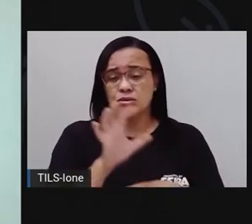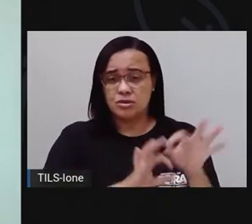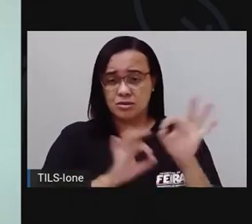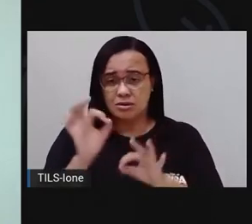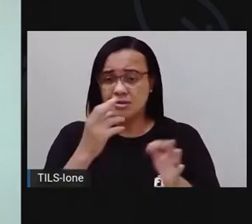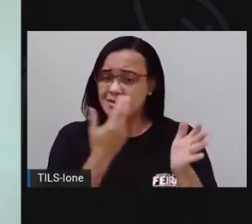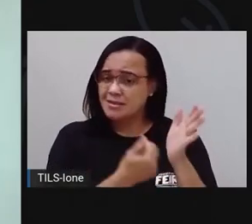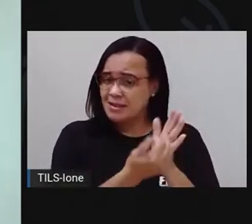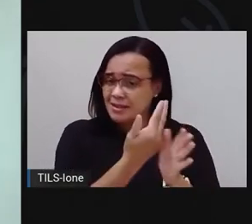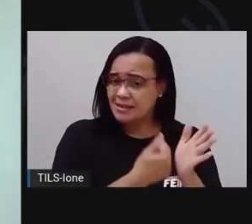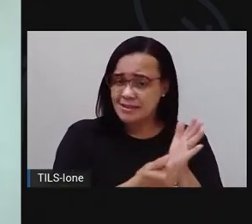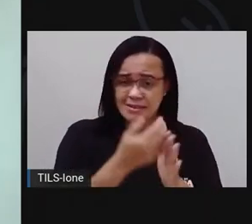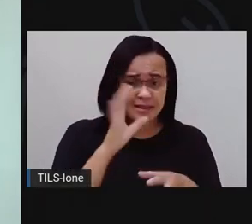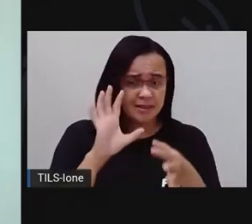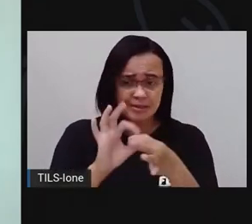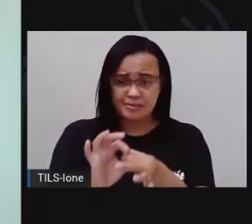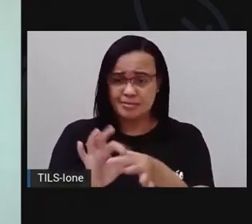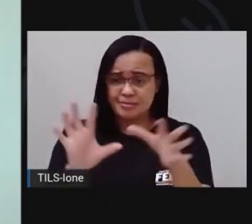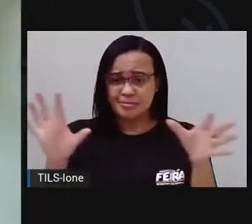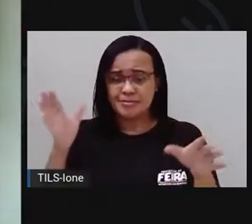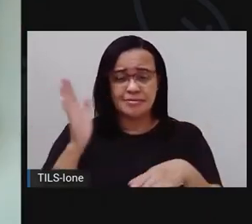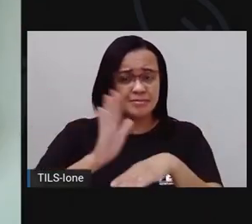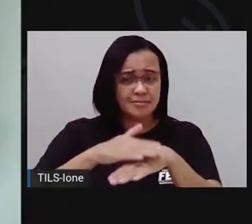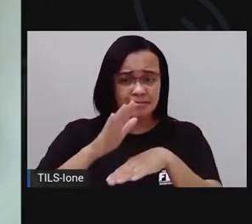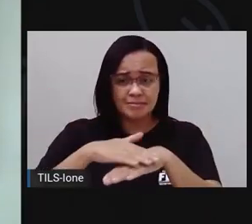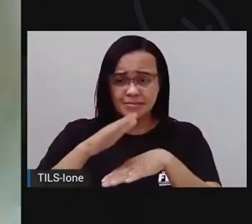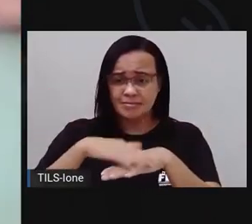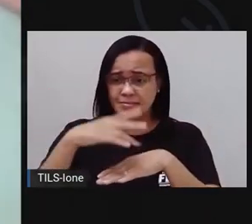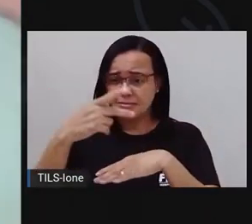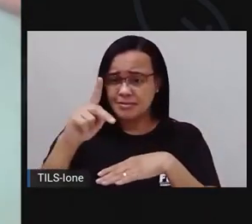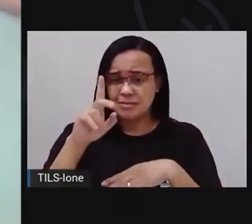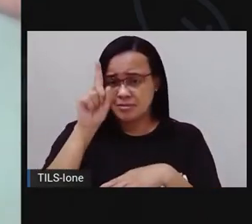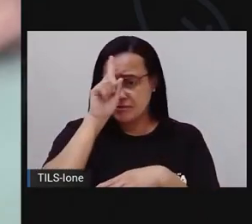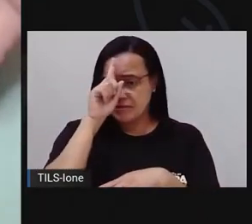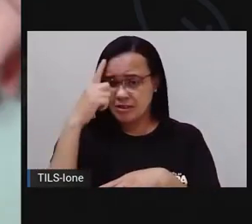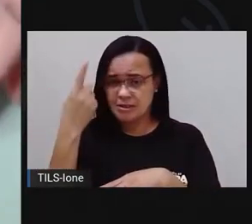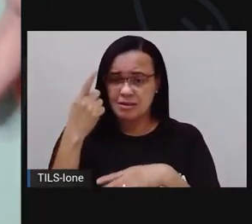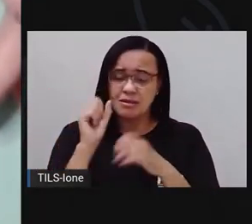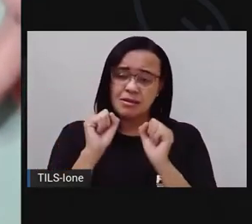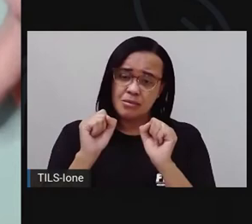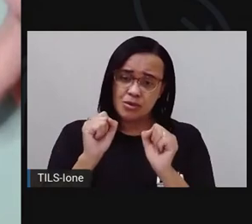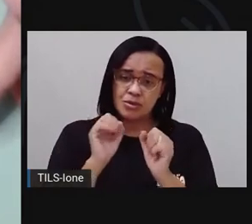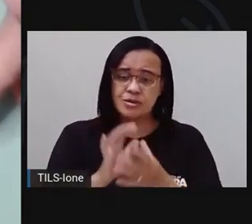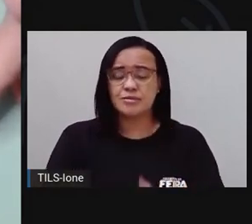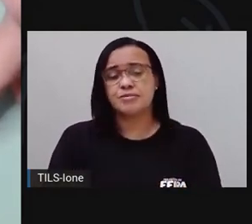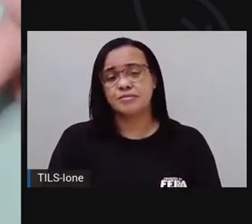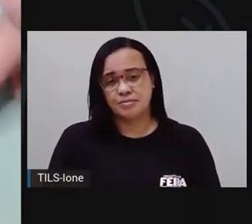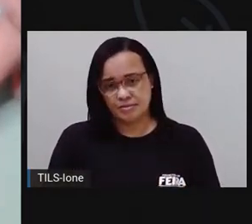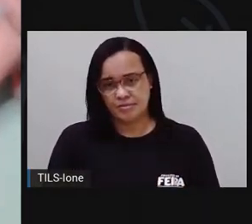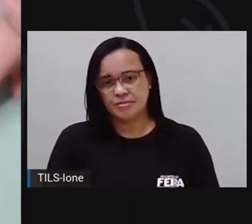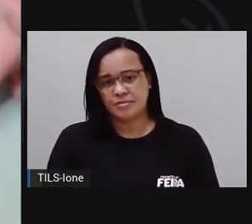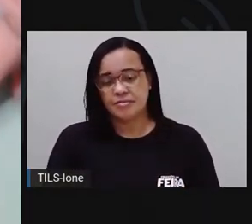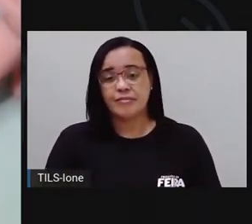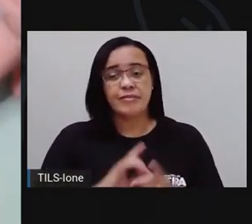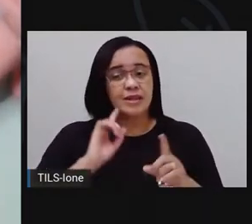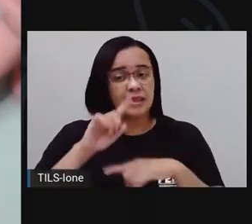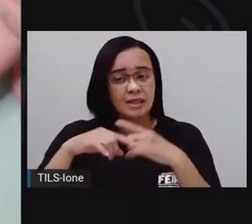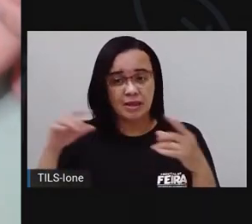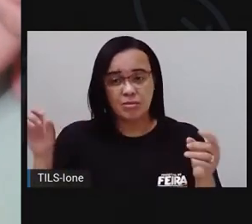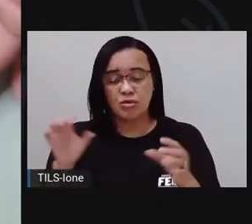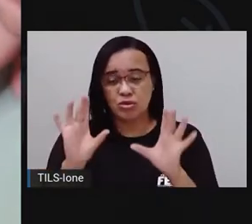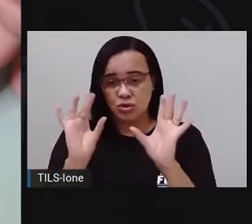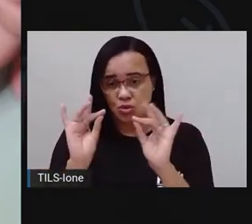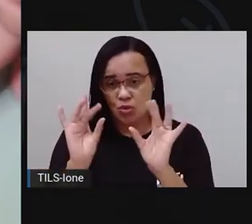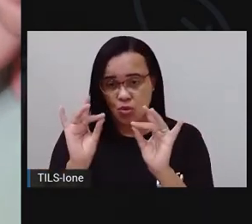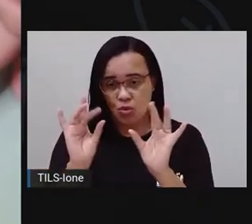certo? Da forma como vocês acharem melhor. Prontinho? E aí, ó, depois que você